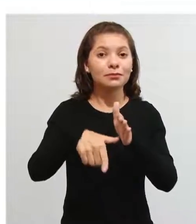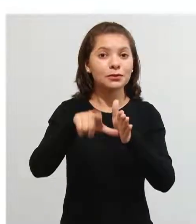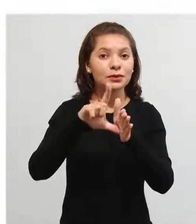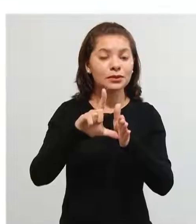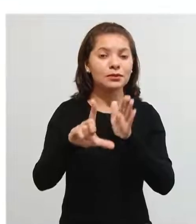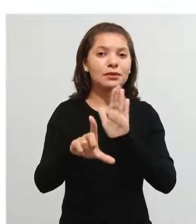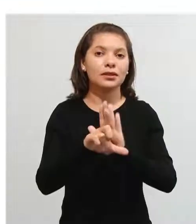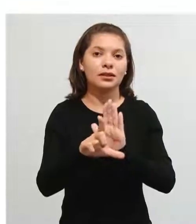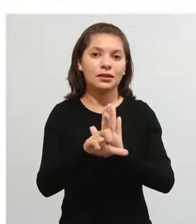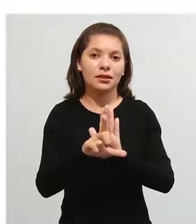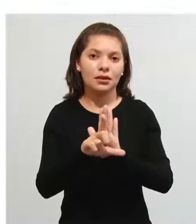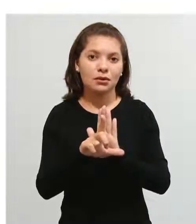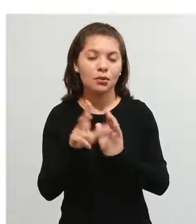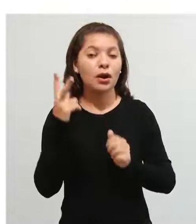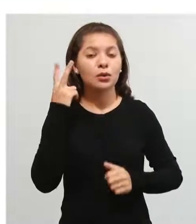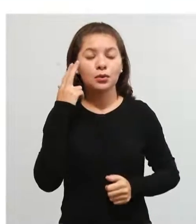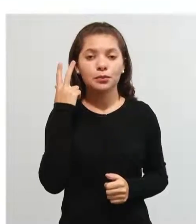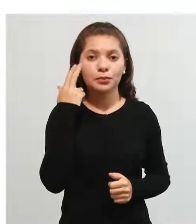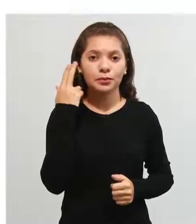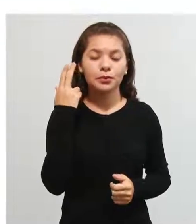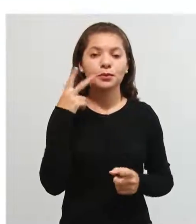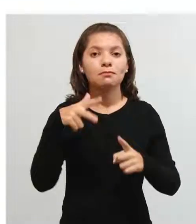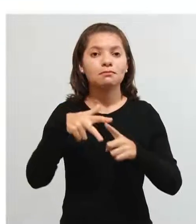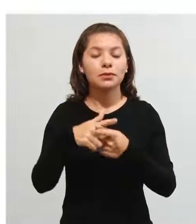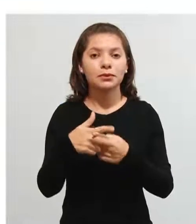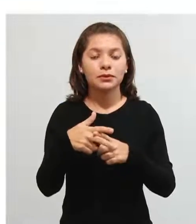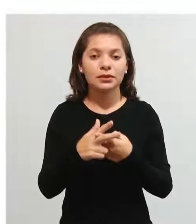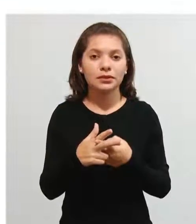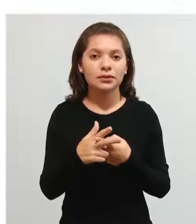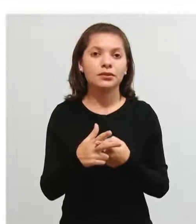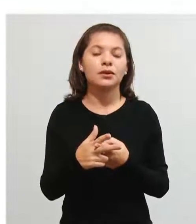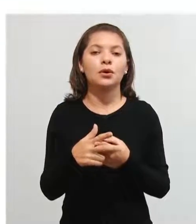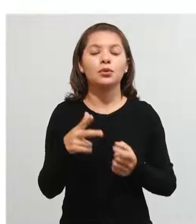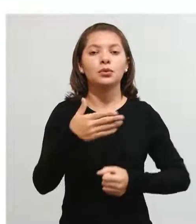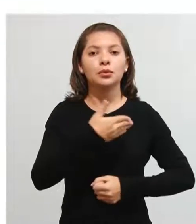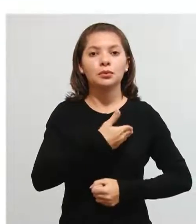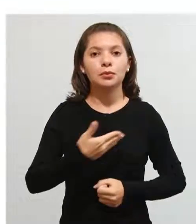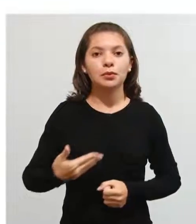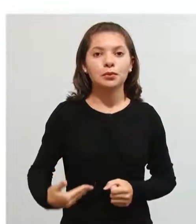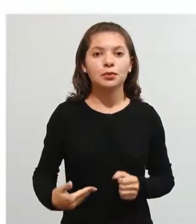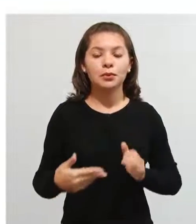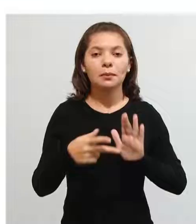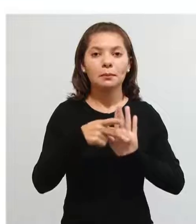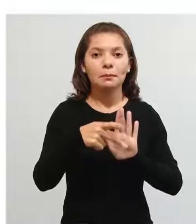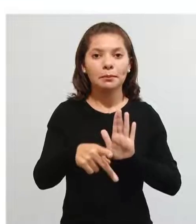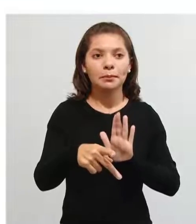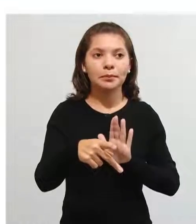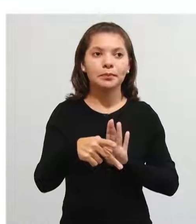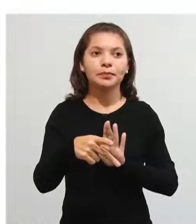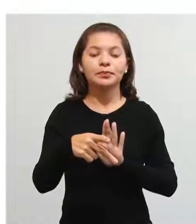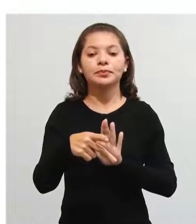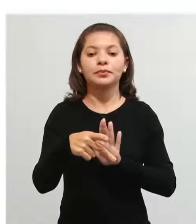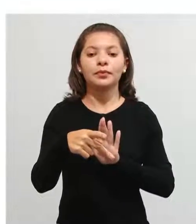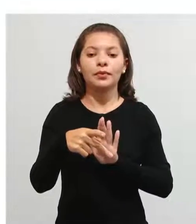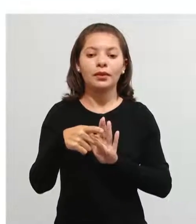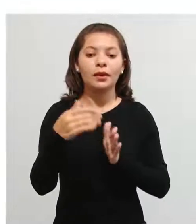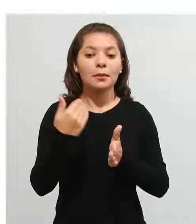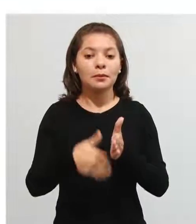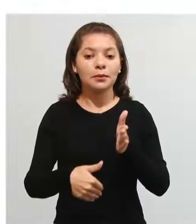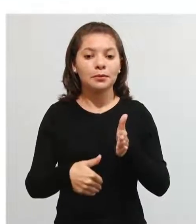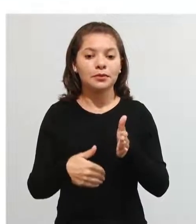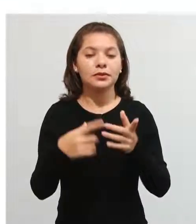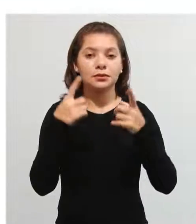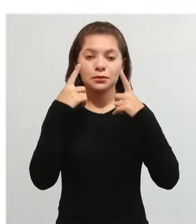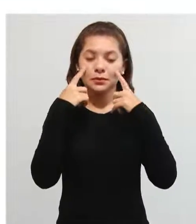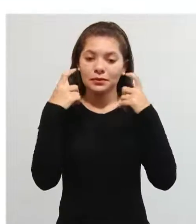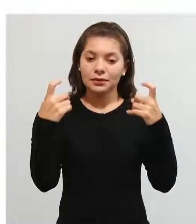um ato comum do sentido de manutenção dos cofres públicos para a promoção aí do